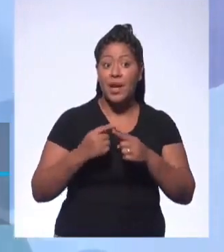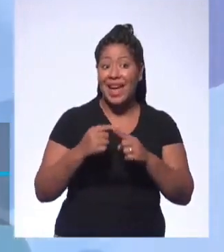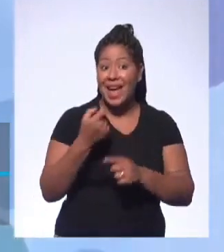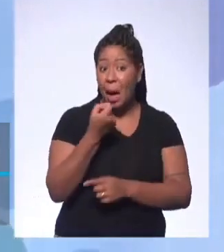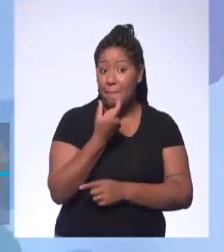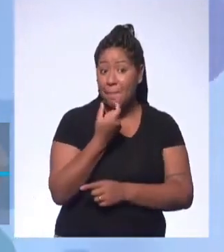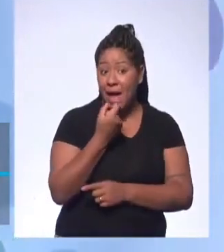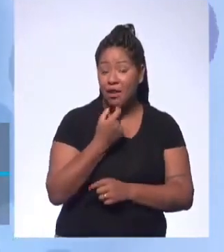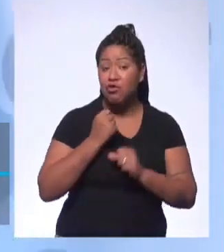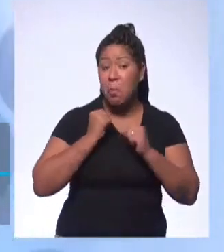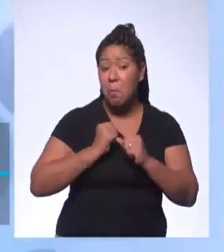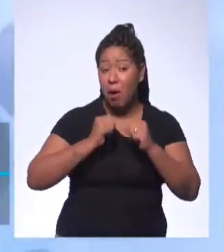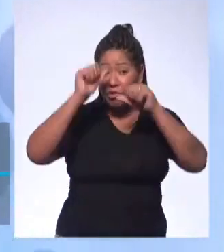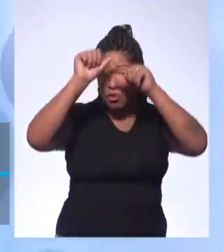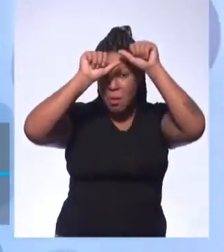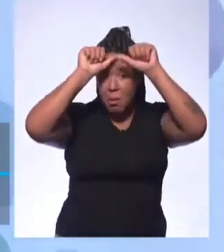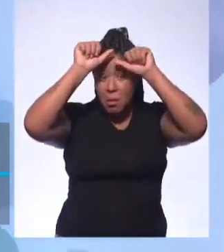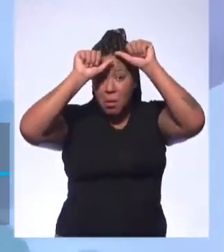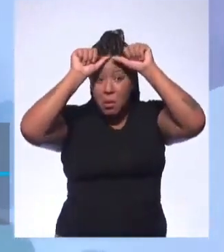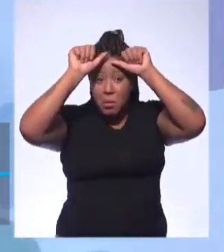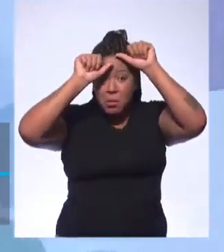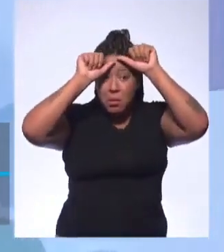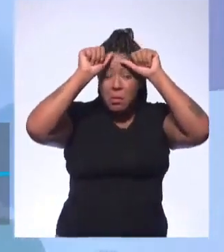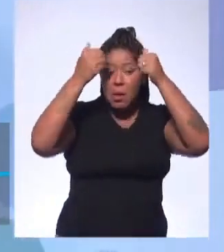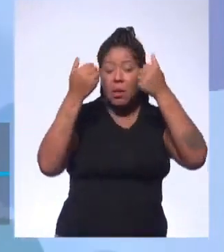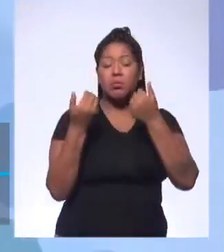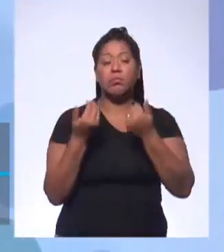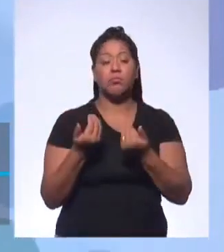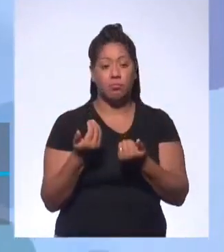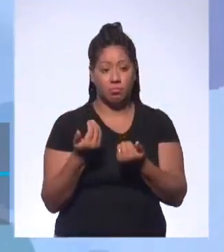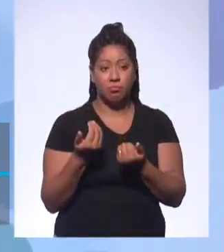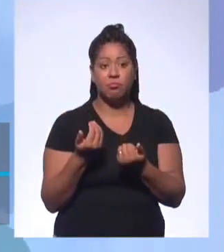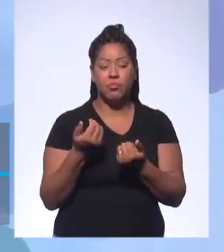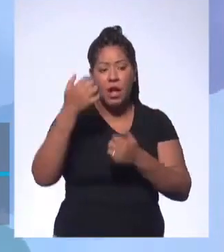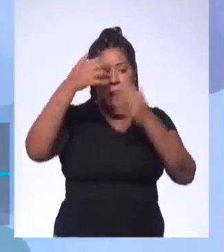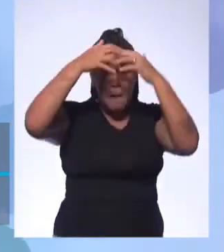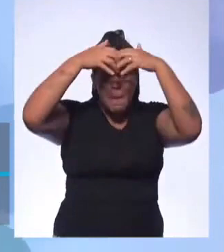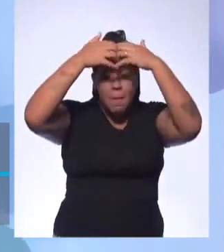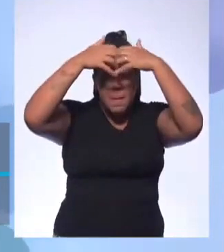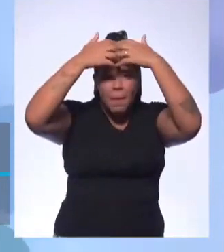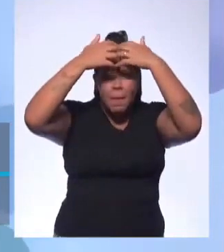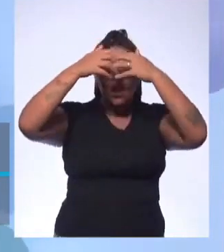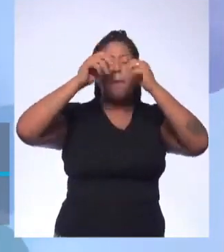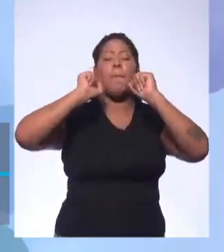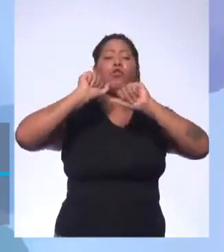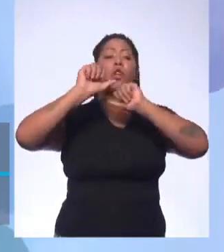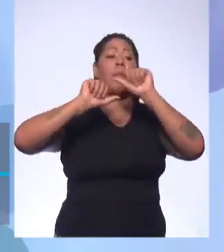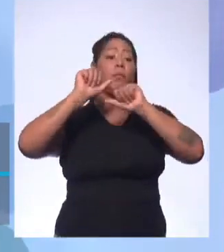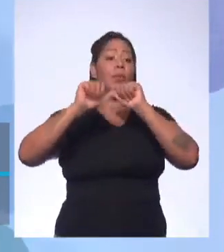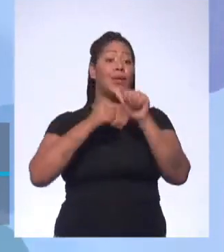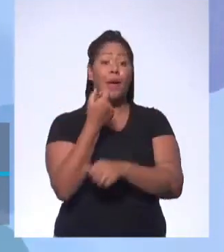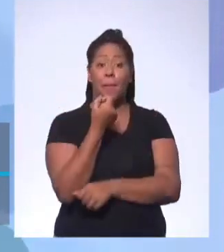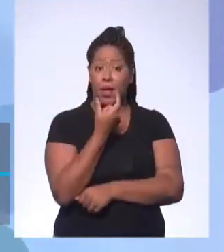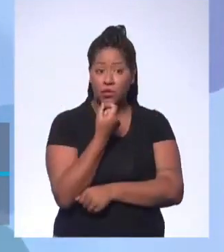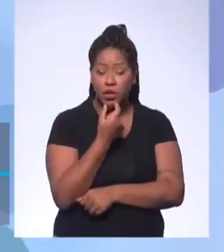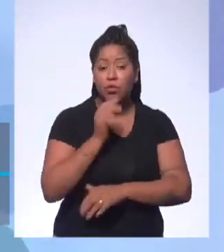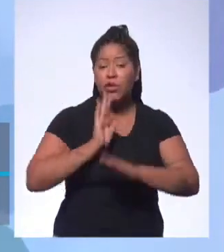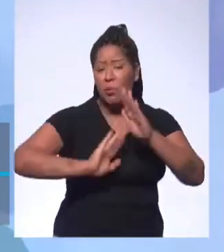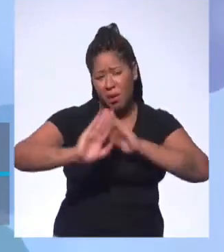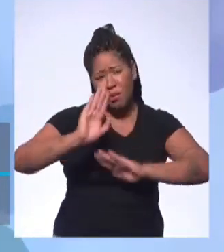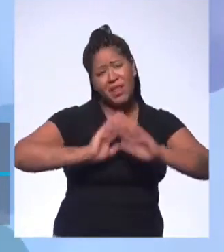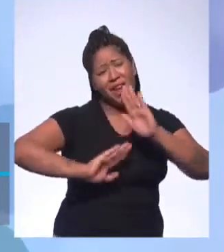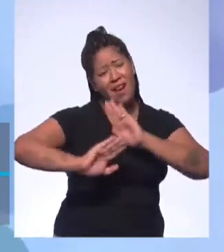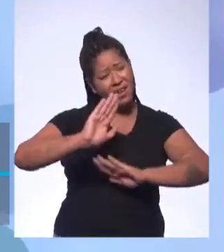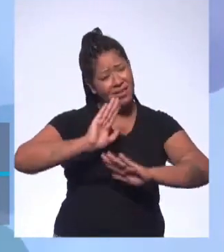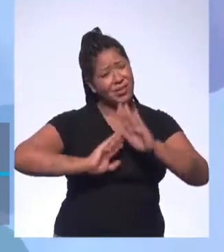né? Que diminuem a nossa capacidade de julgamento. Então também a gente tem que tomar muito cuidado com isso, né? Quando a gente usa